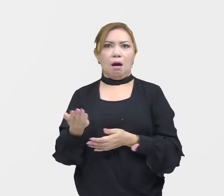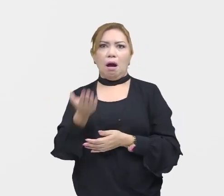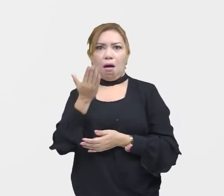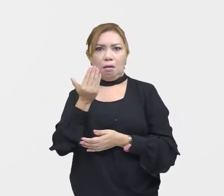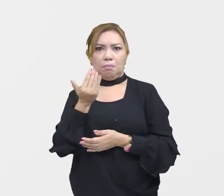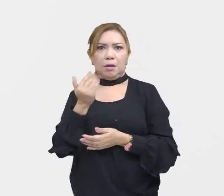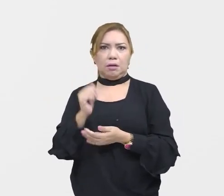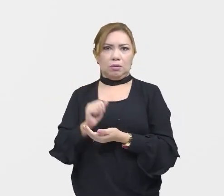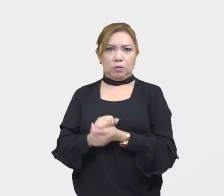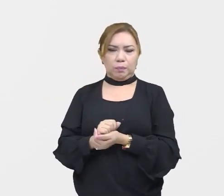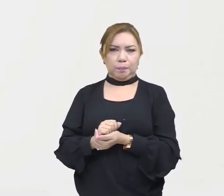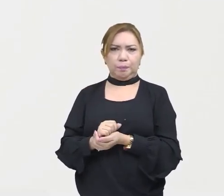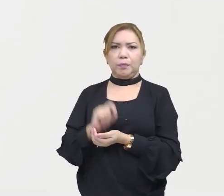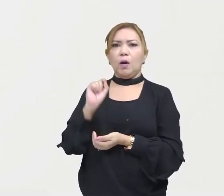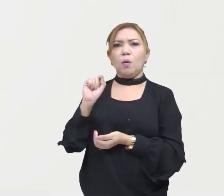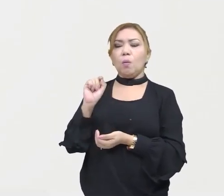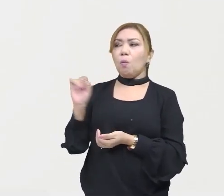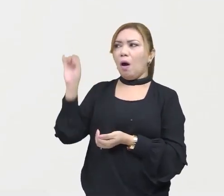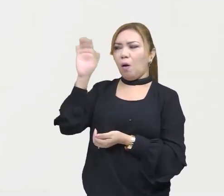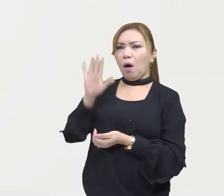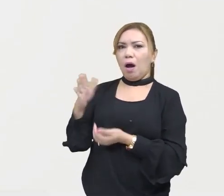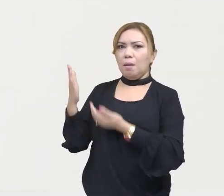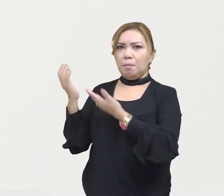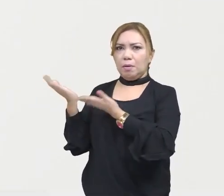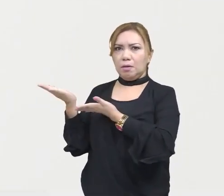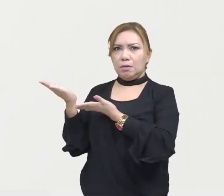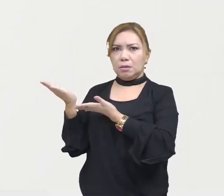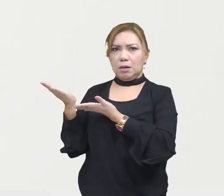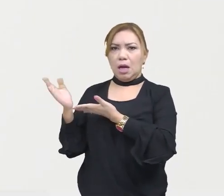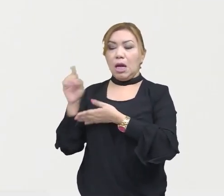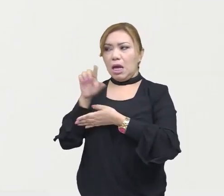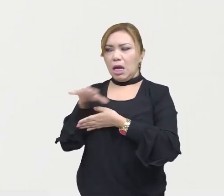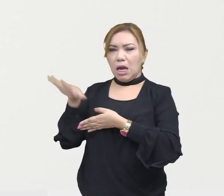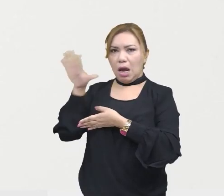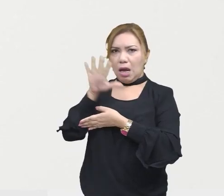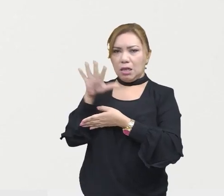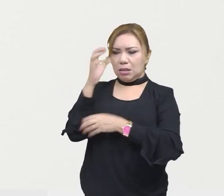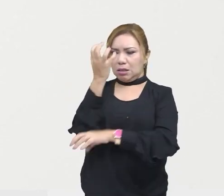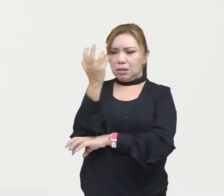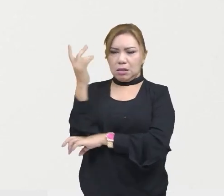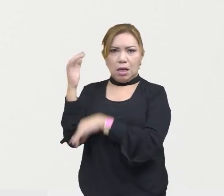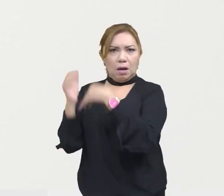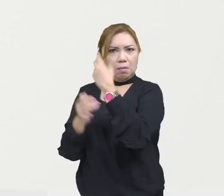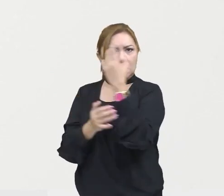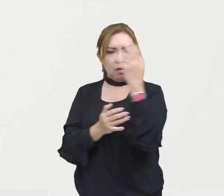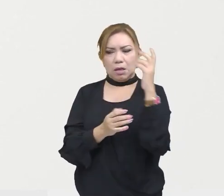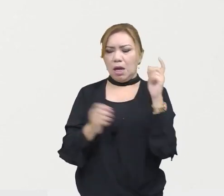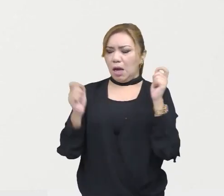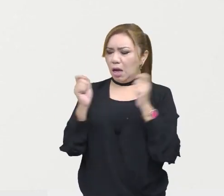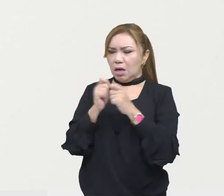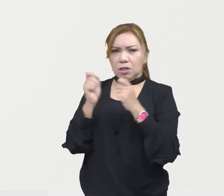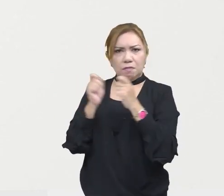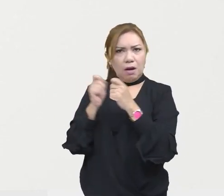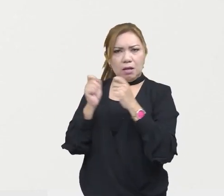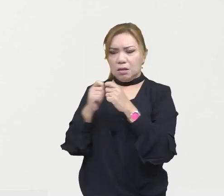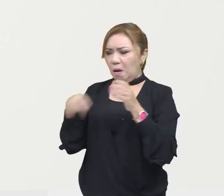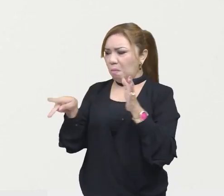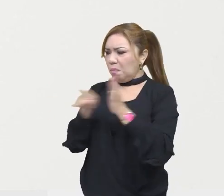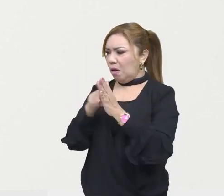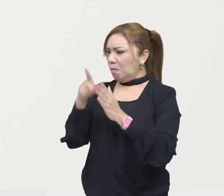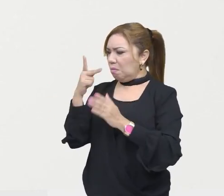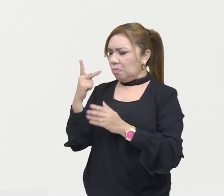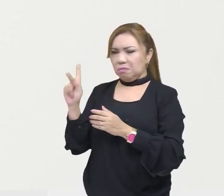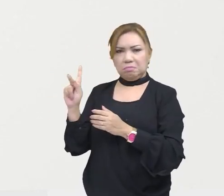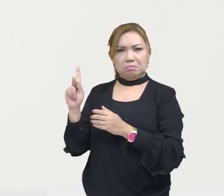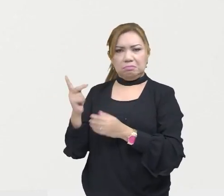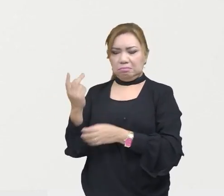autotróficos. Eles são capazes de produzir o seu próprio alimento, como algas e plantas. Então, eles não precisam de outros animais para